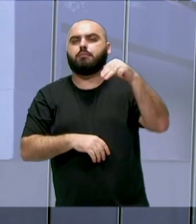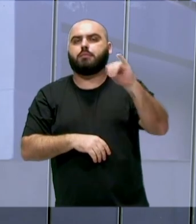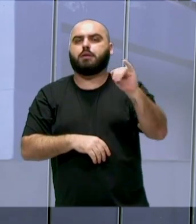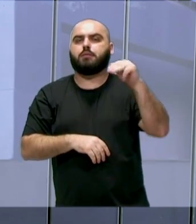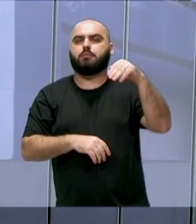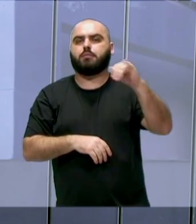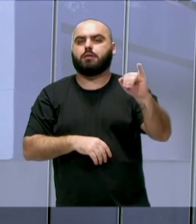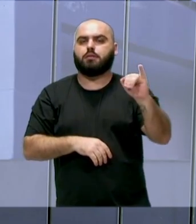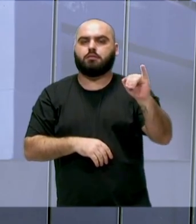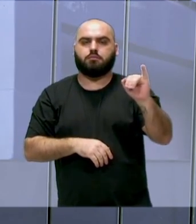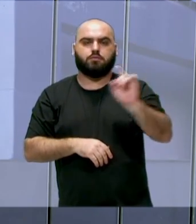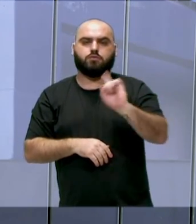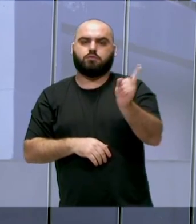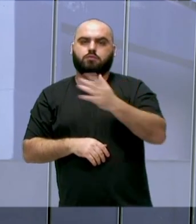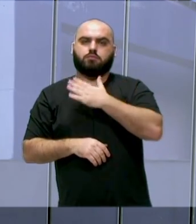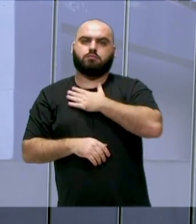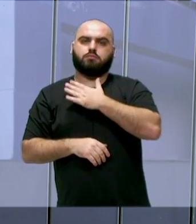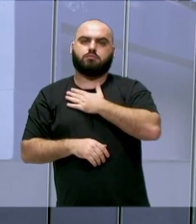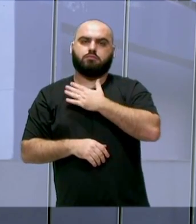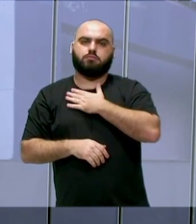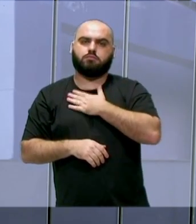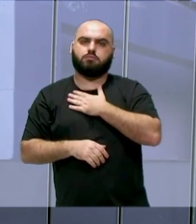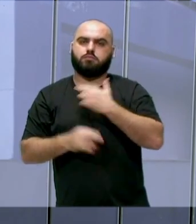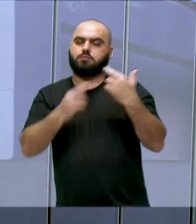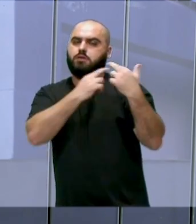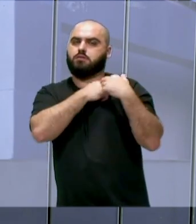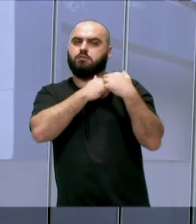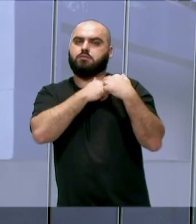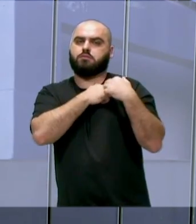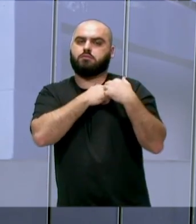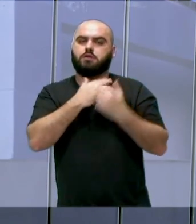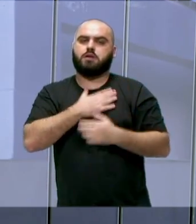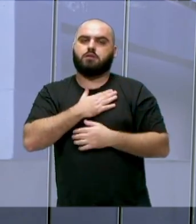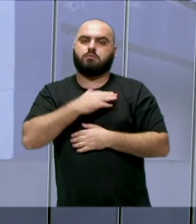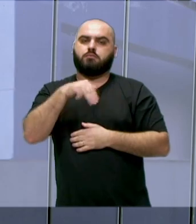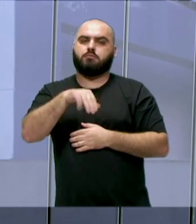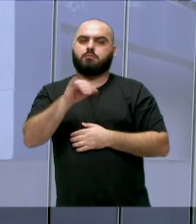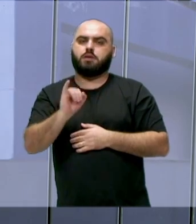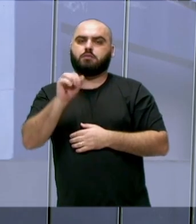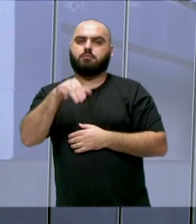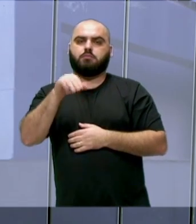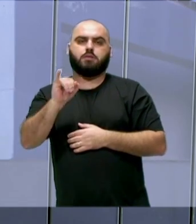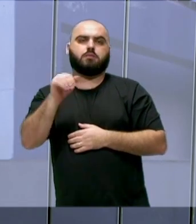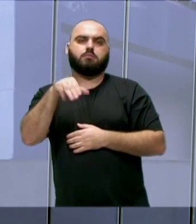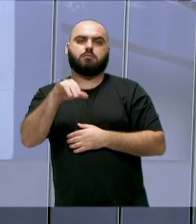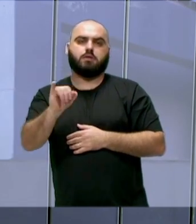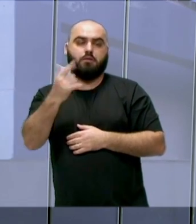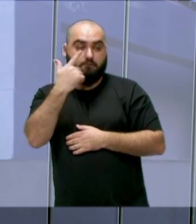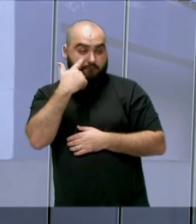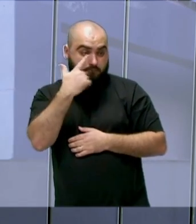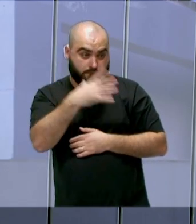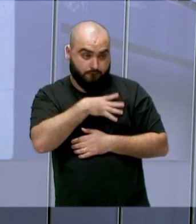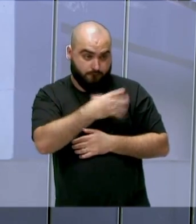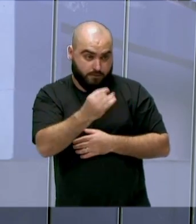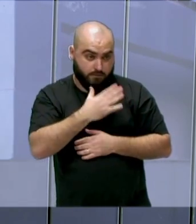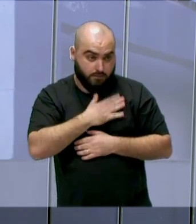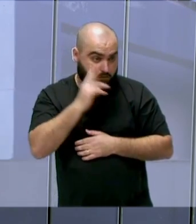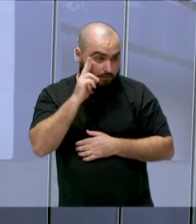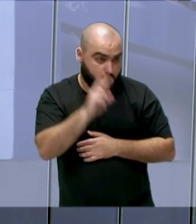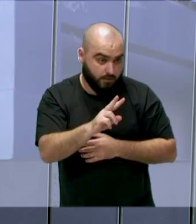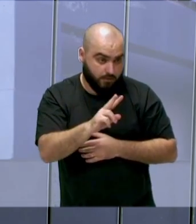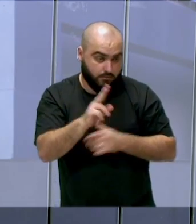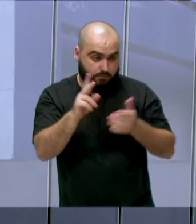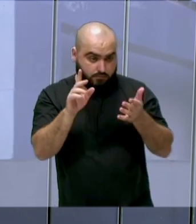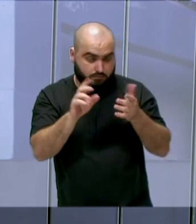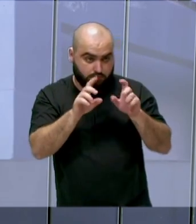geração do mimimi somos nós, responsáveis. Eu me considero, eu sou a geração do mimimi, porque se eu ver o meu filho hoje em cima